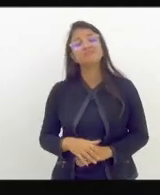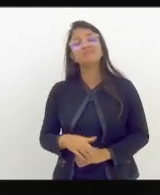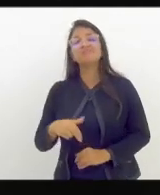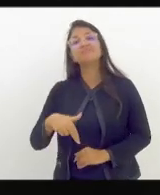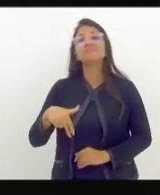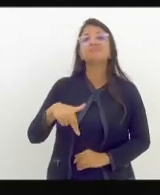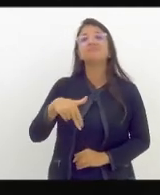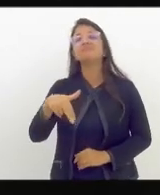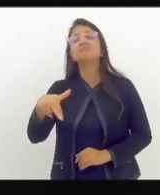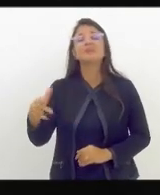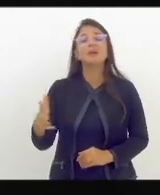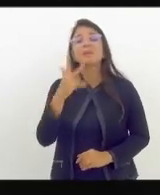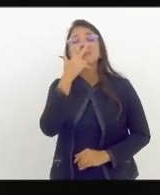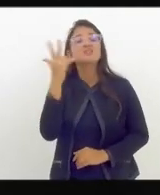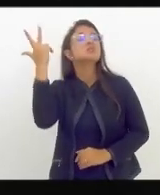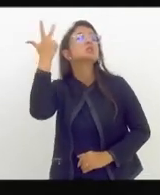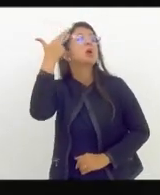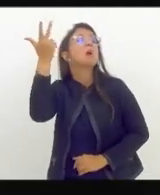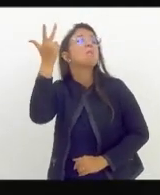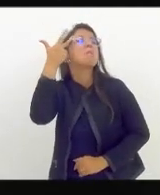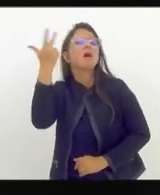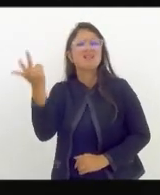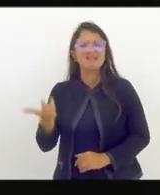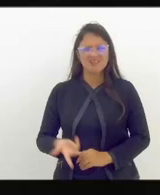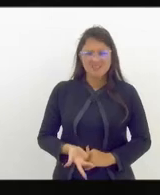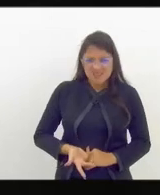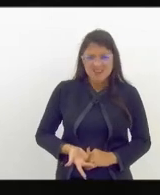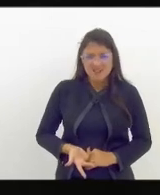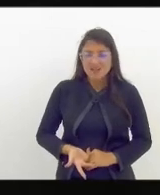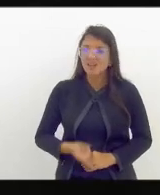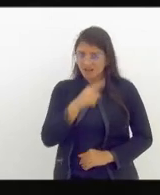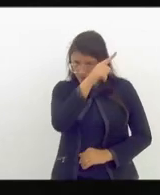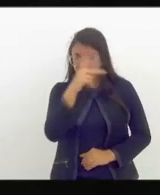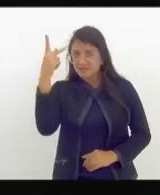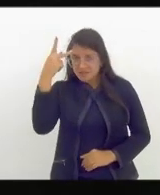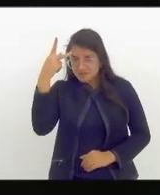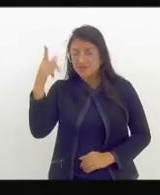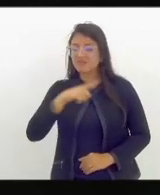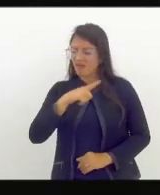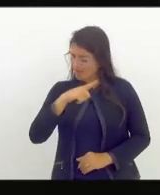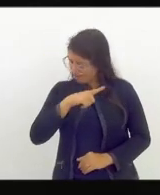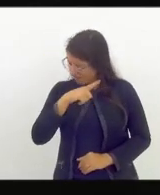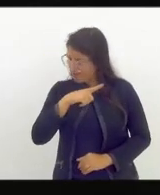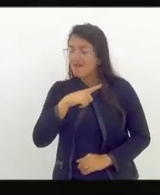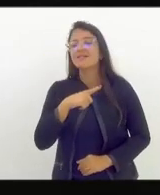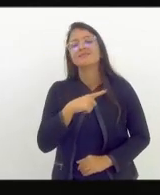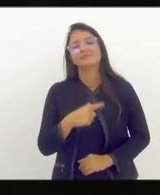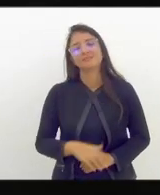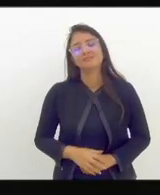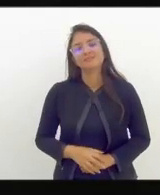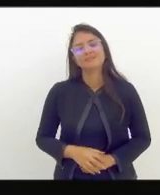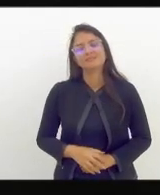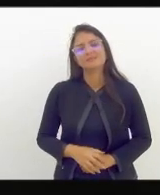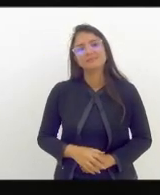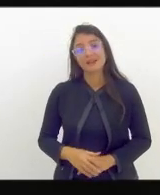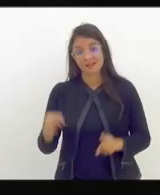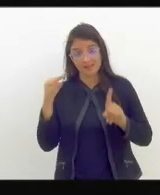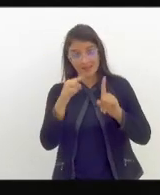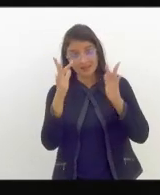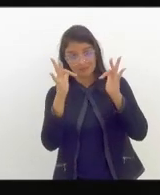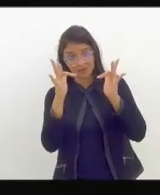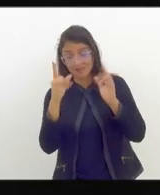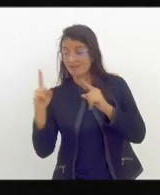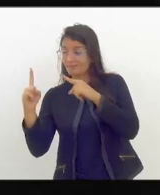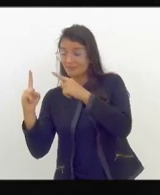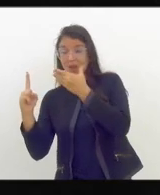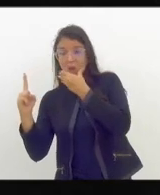papel e jogado no lixo. Foi o que aconteceu em São Paulo. O homem matou a sua namorada